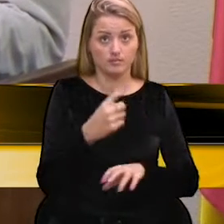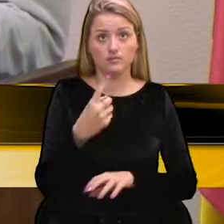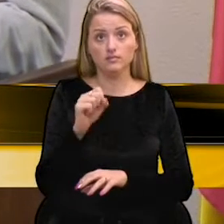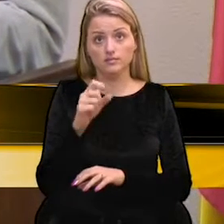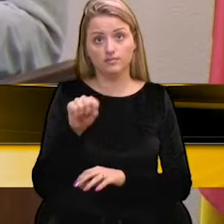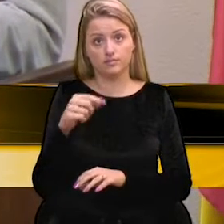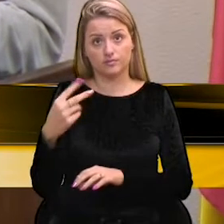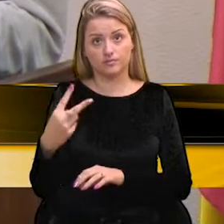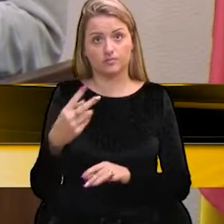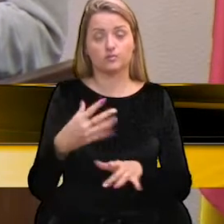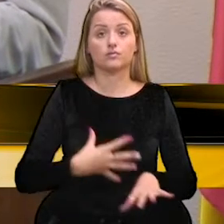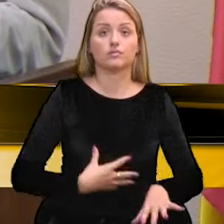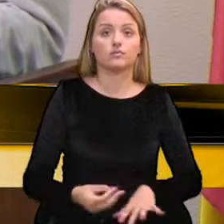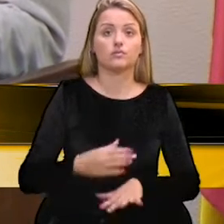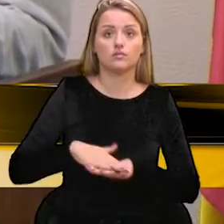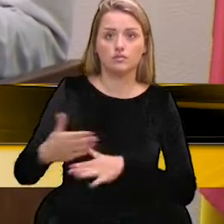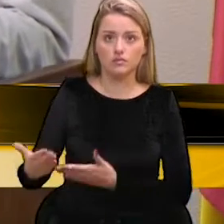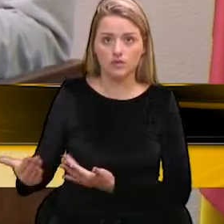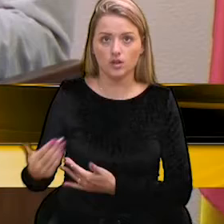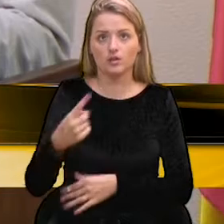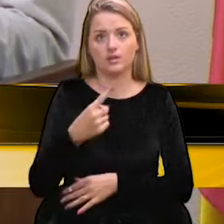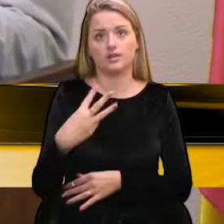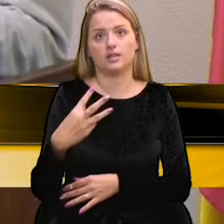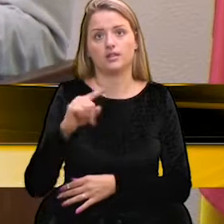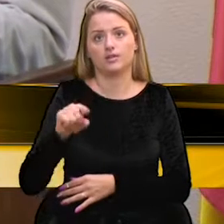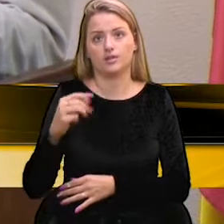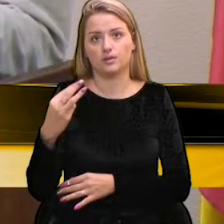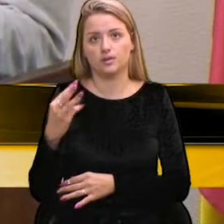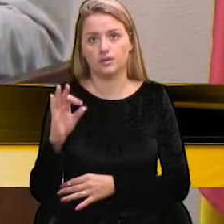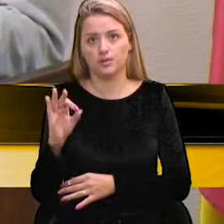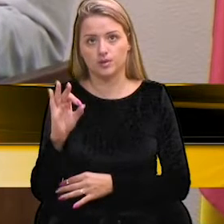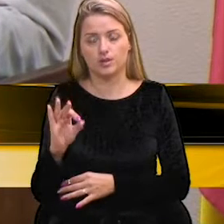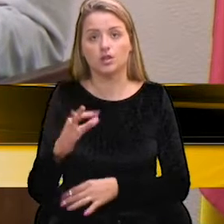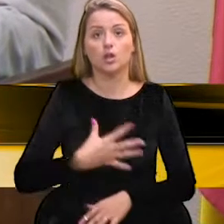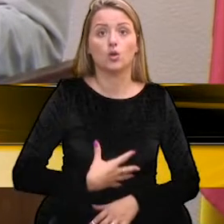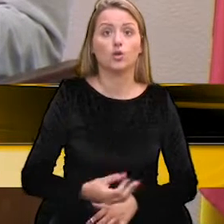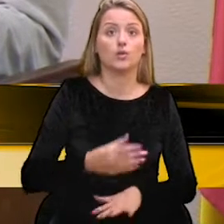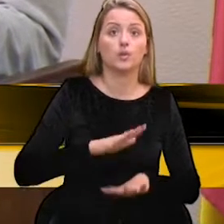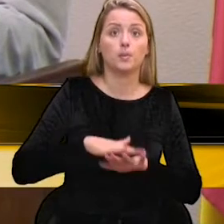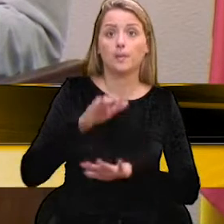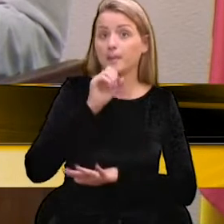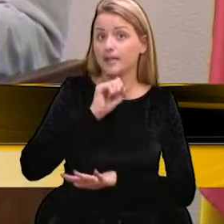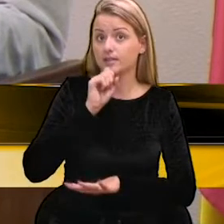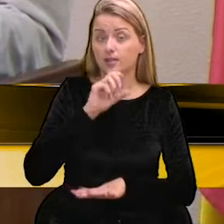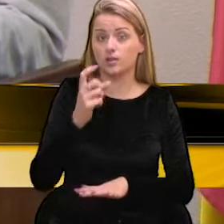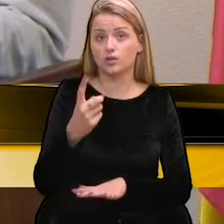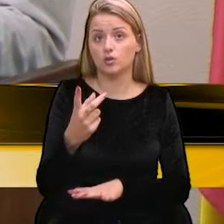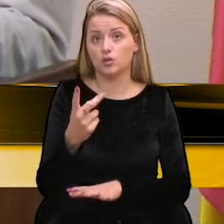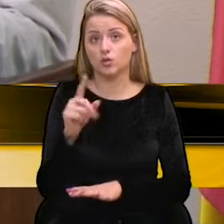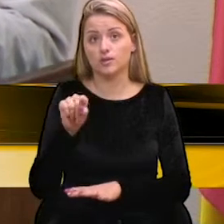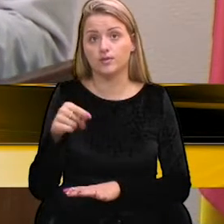filho mais novo, 13.3. O filho mais velho, 12.6.